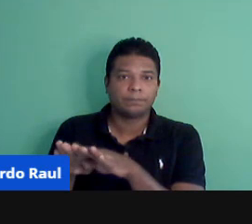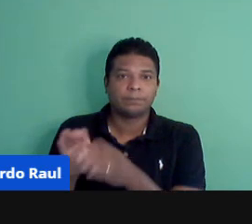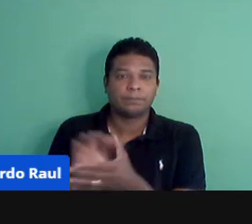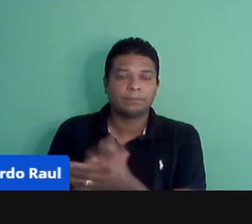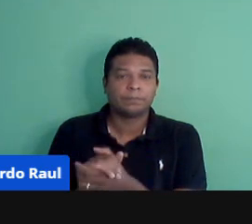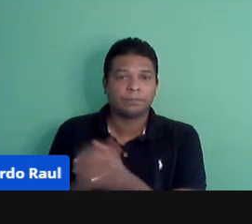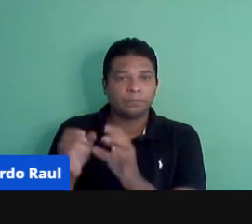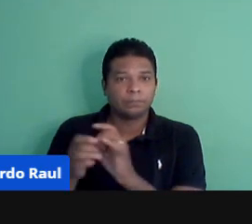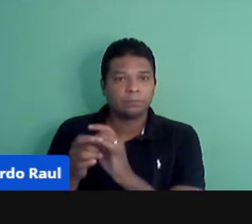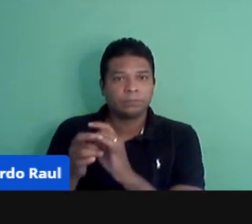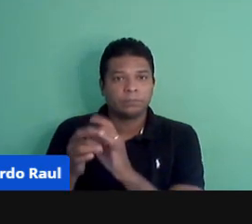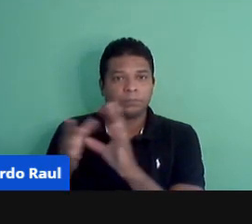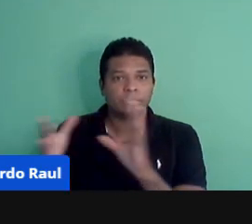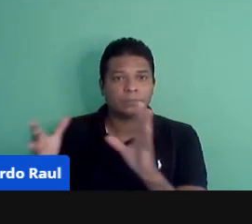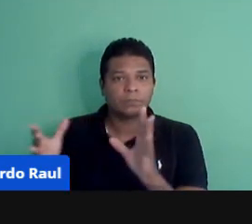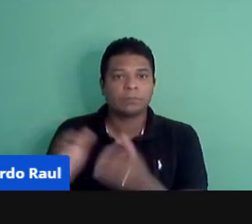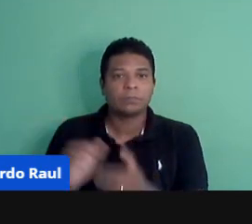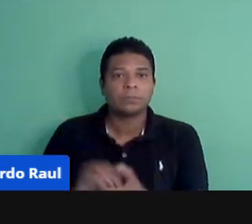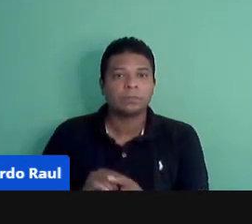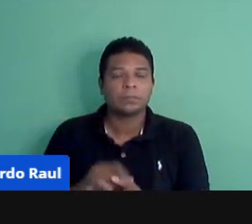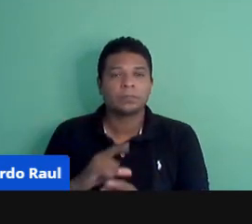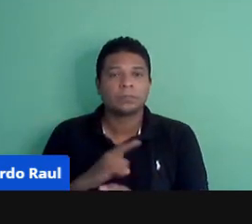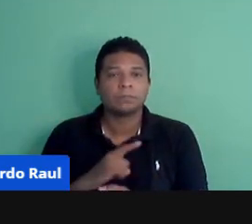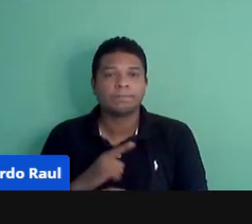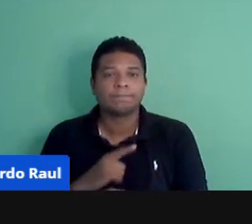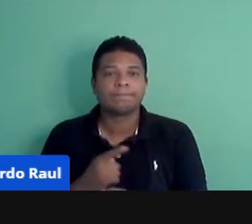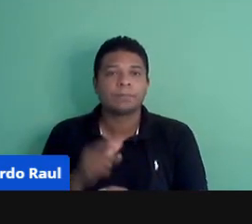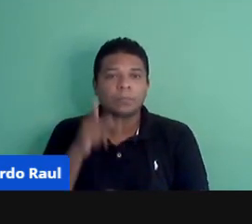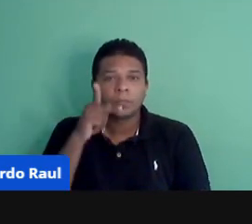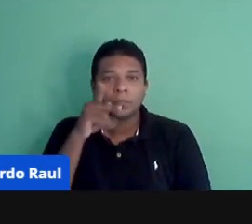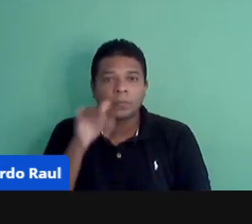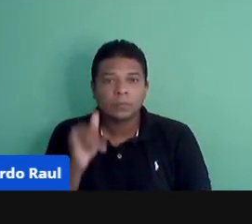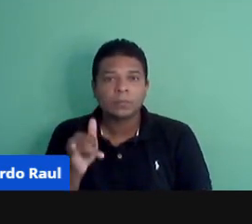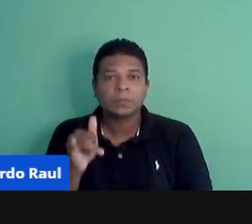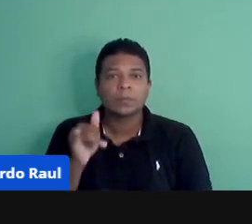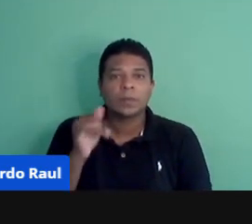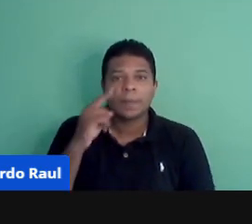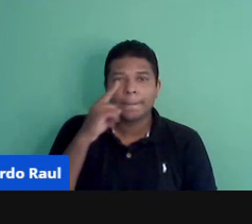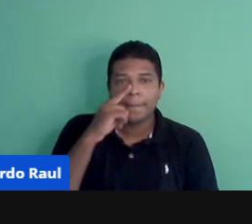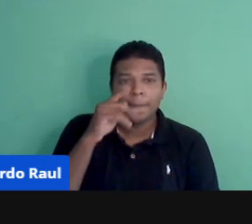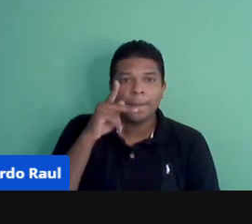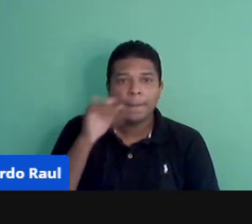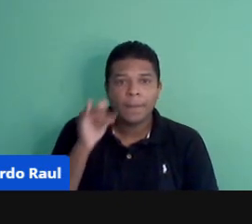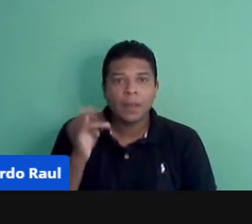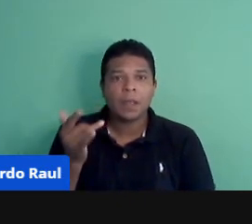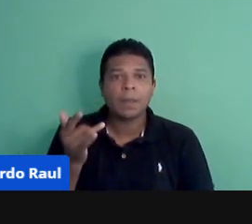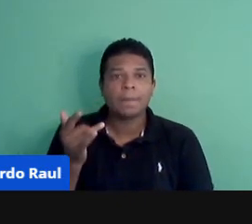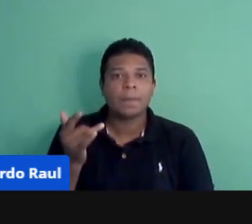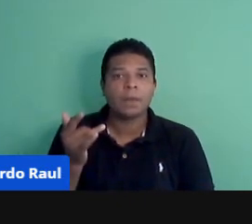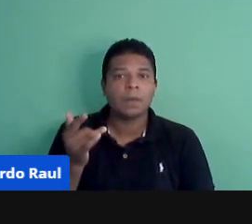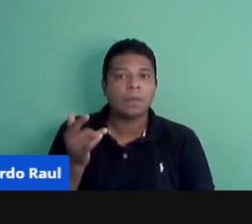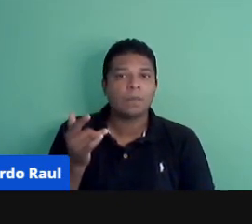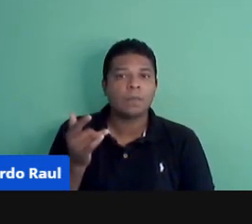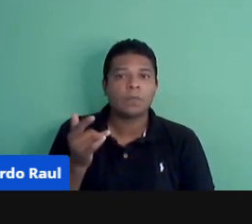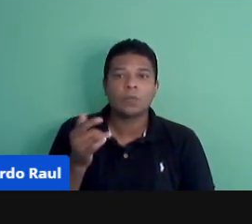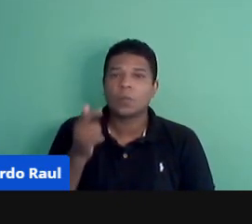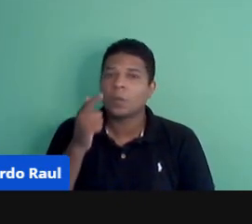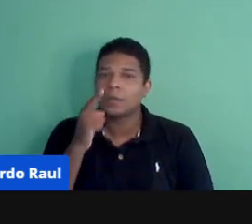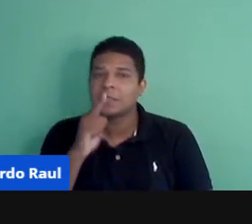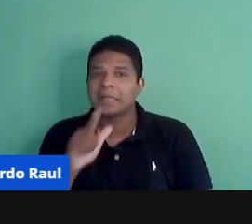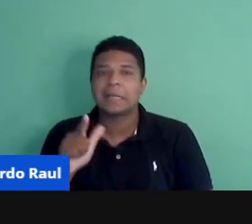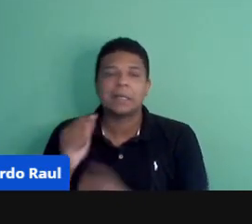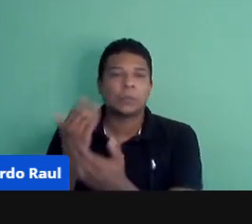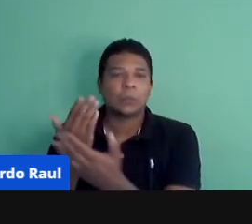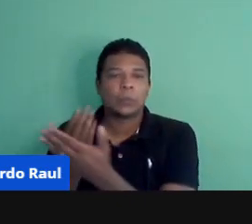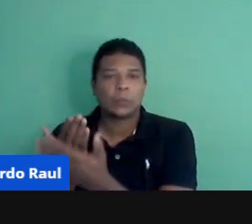livre, né? Às vezes tinha uma situação de um pai ou de uma mãe que colocava: professor, meu filho não acompanha a aula porque ele não